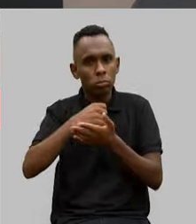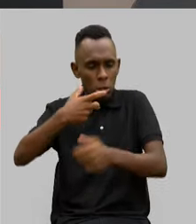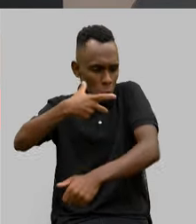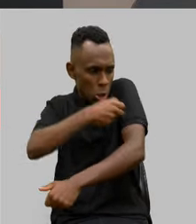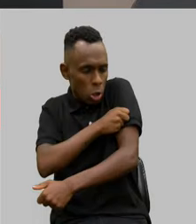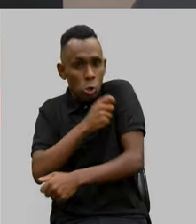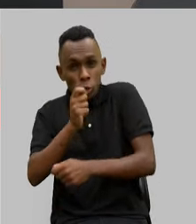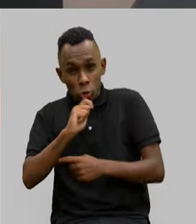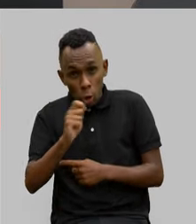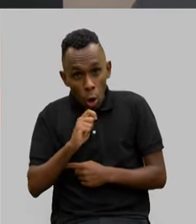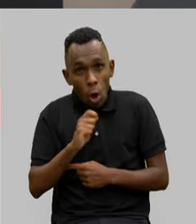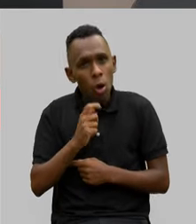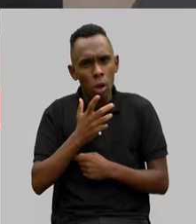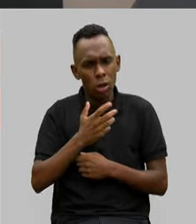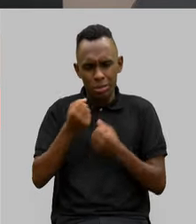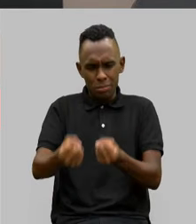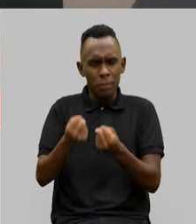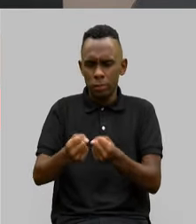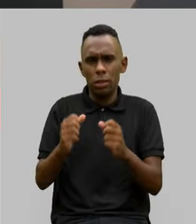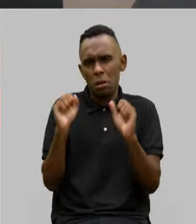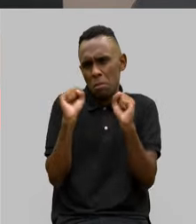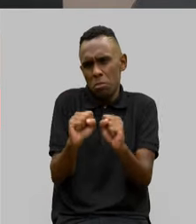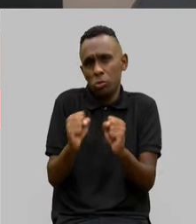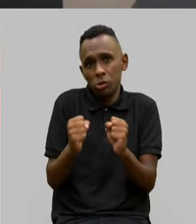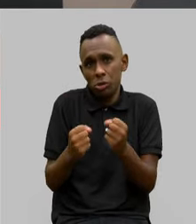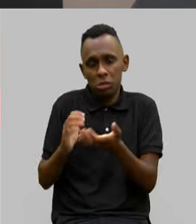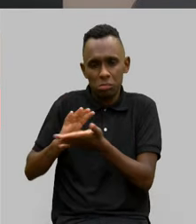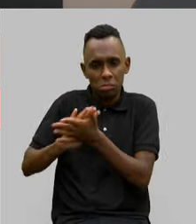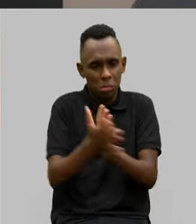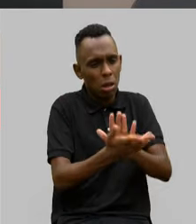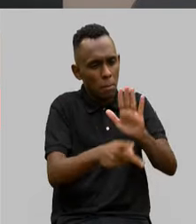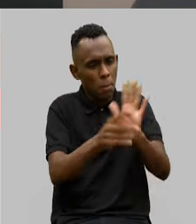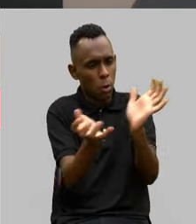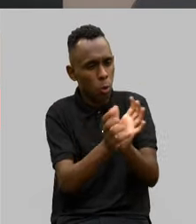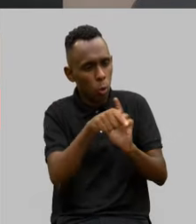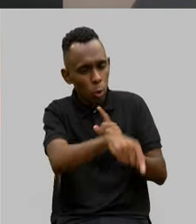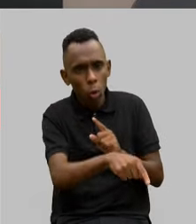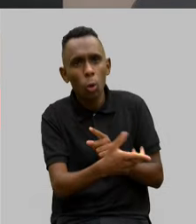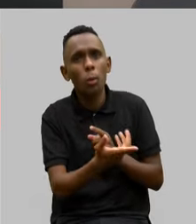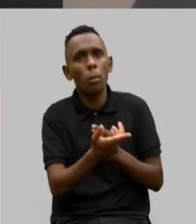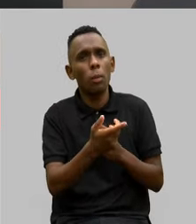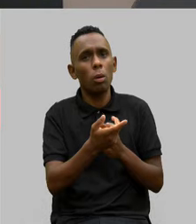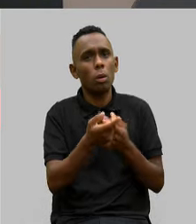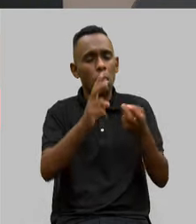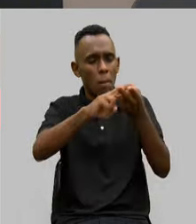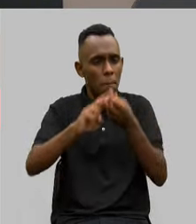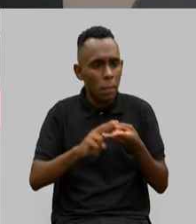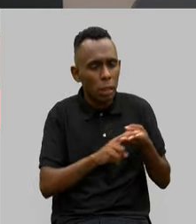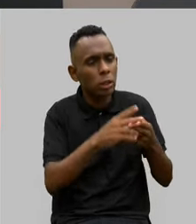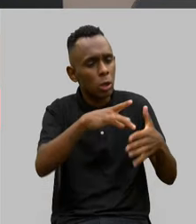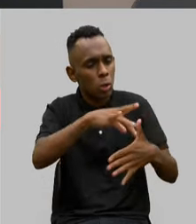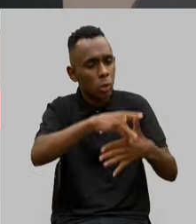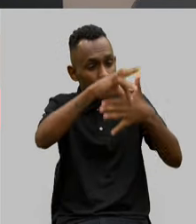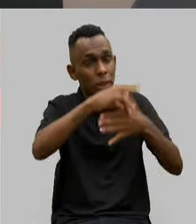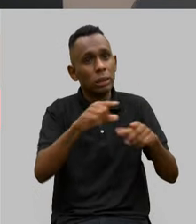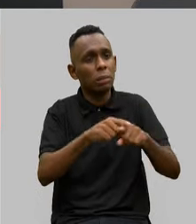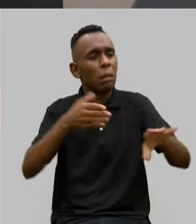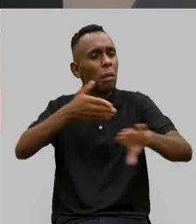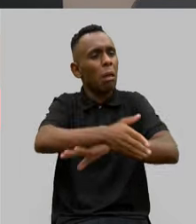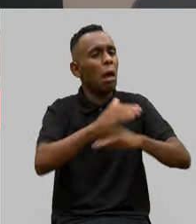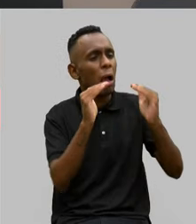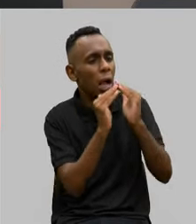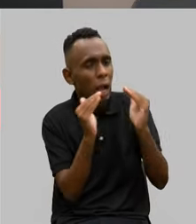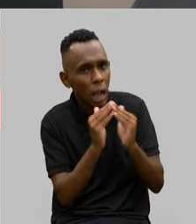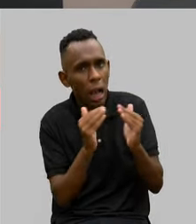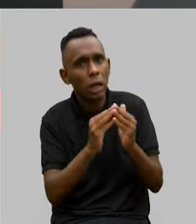pesadamente a gente podia destruir essas comunidades poderíamos prender seu seus líderes invadir suas casas